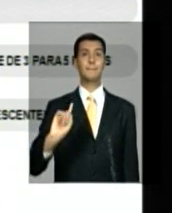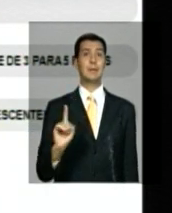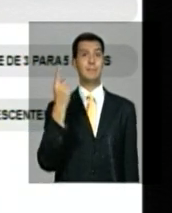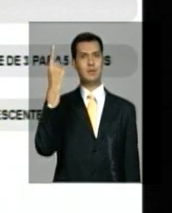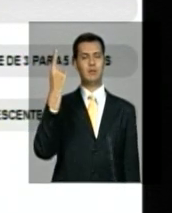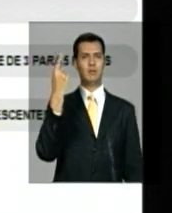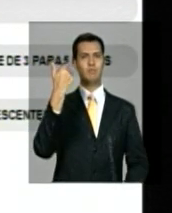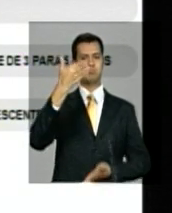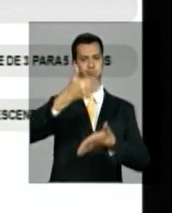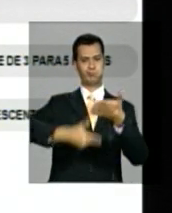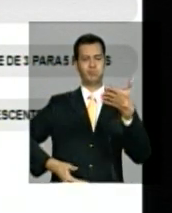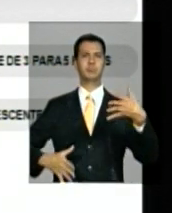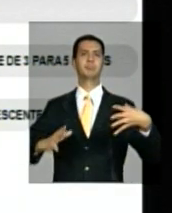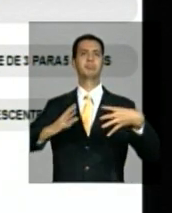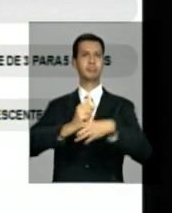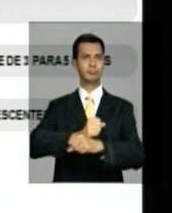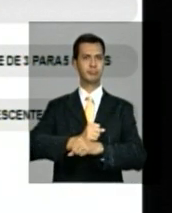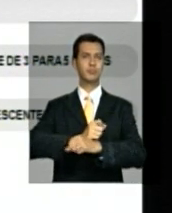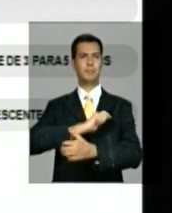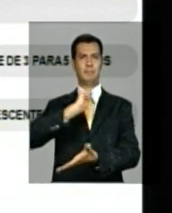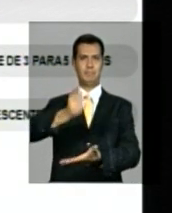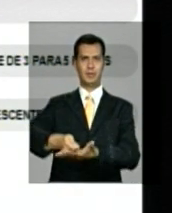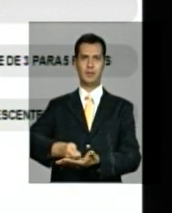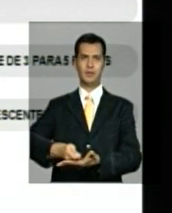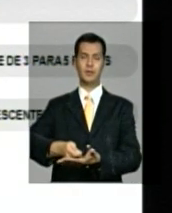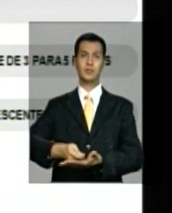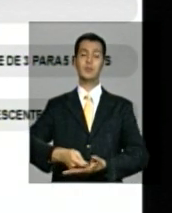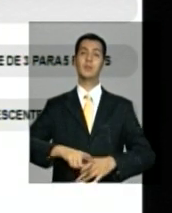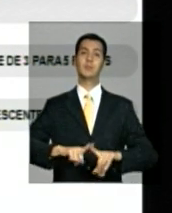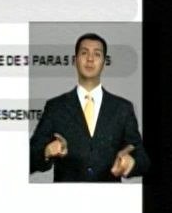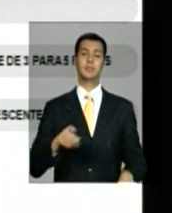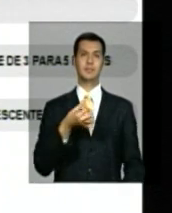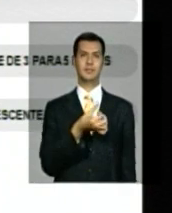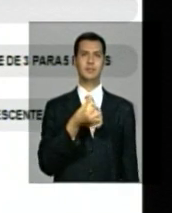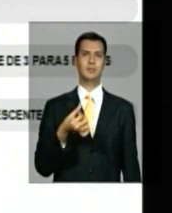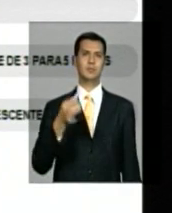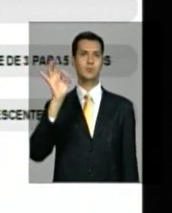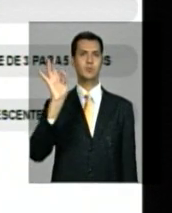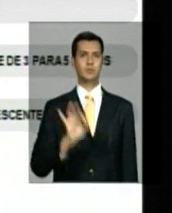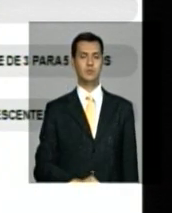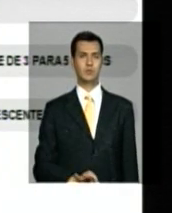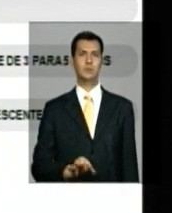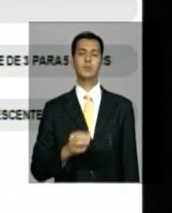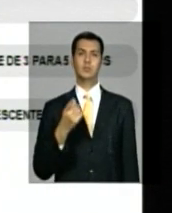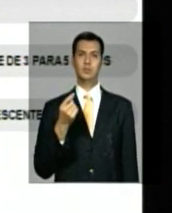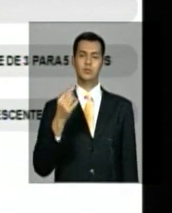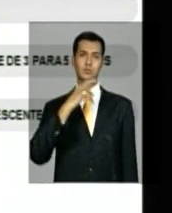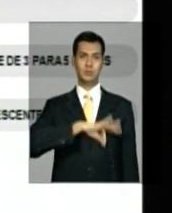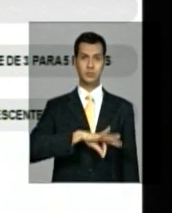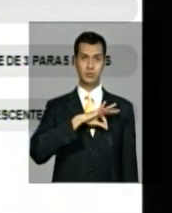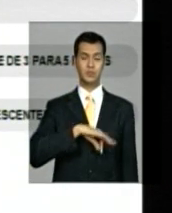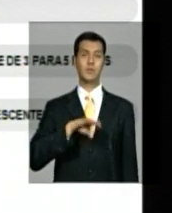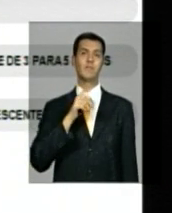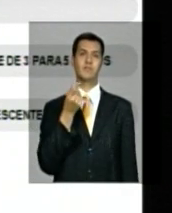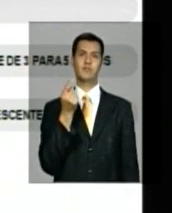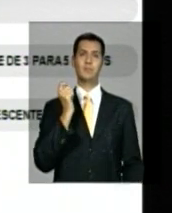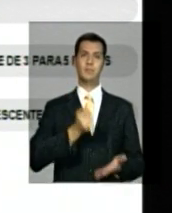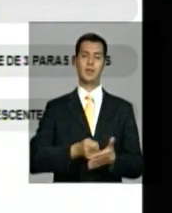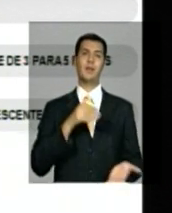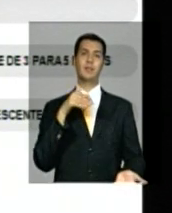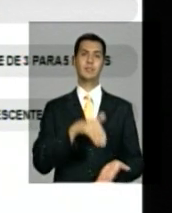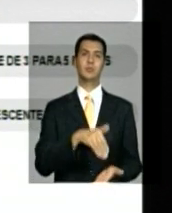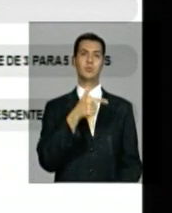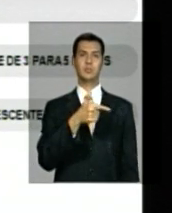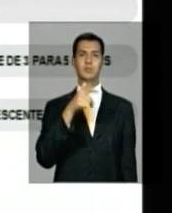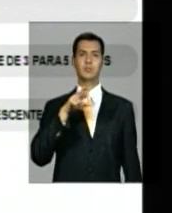junho nós fazemos o primeiro pagamento mas 66% dos benefícios vão até R 250